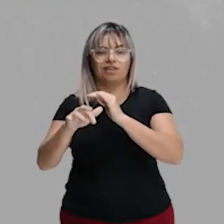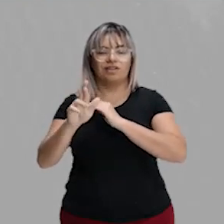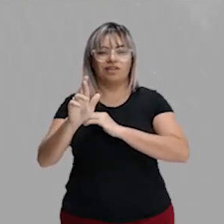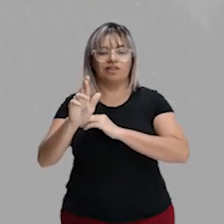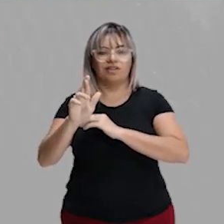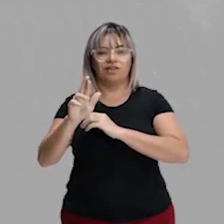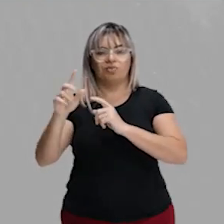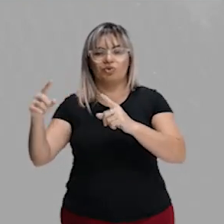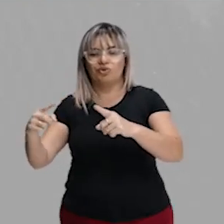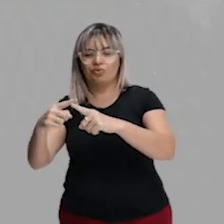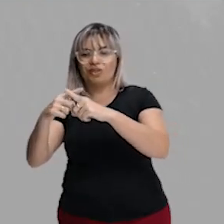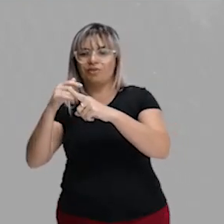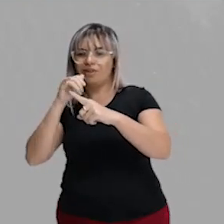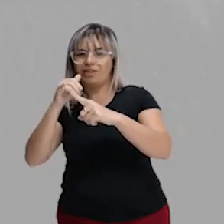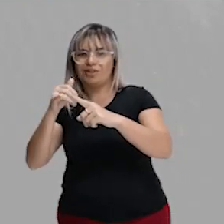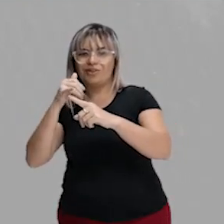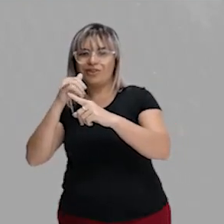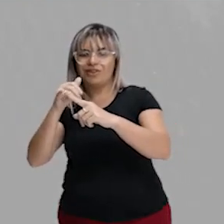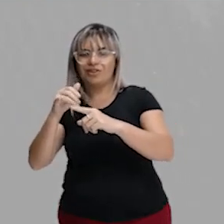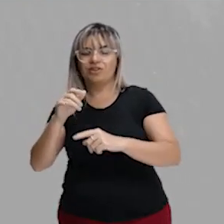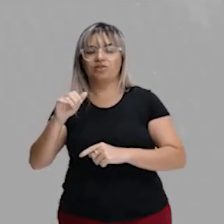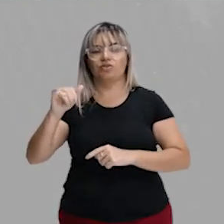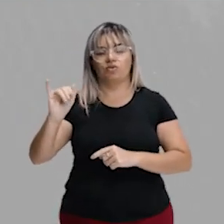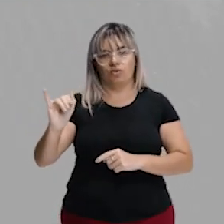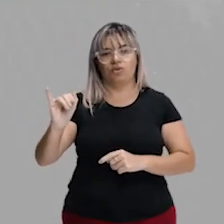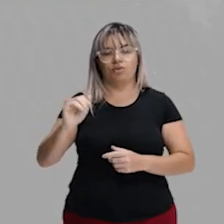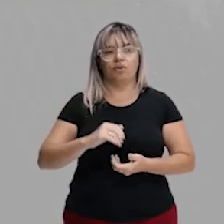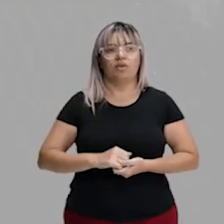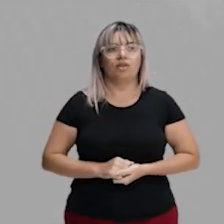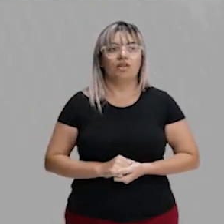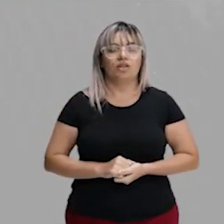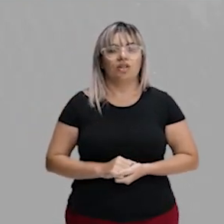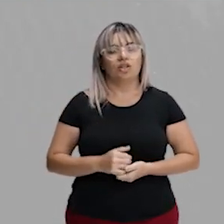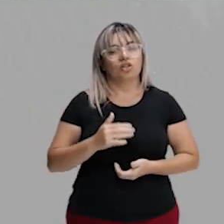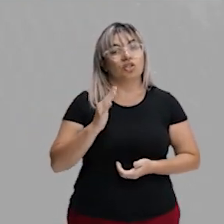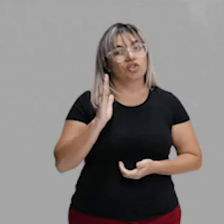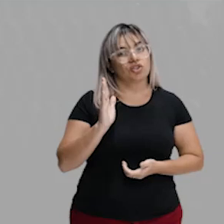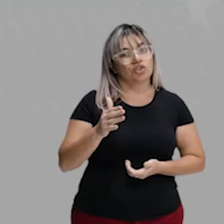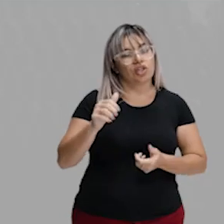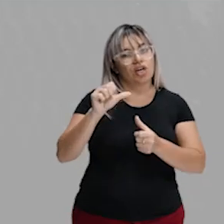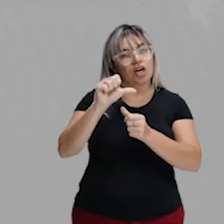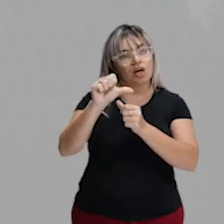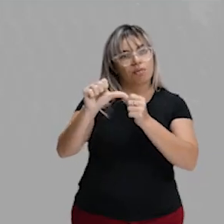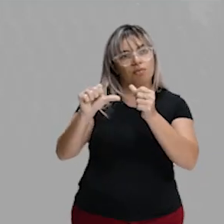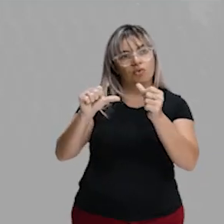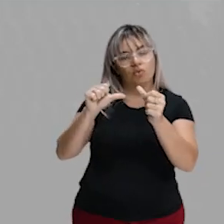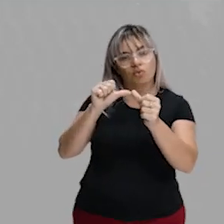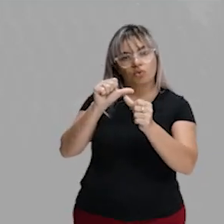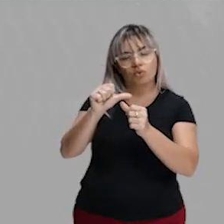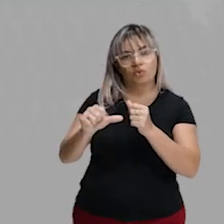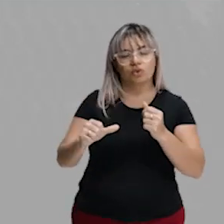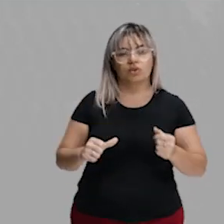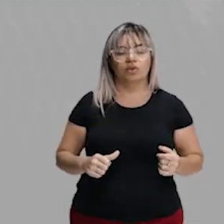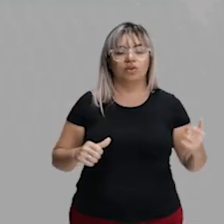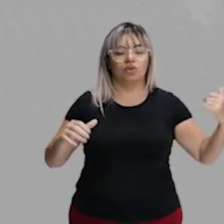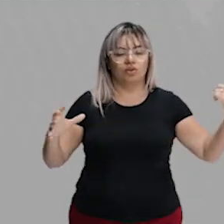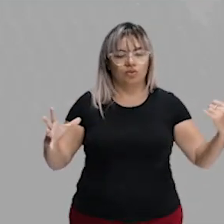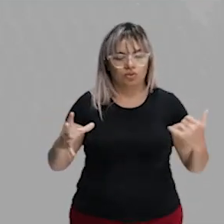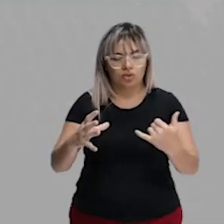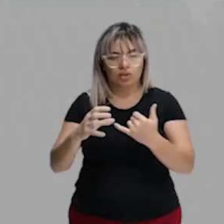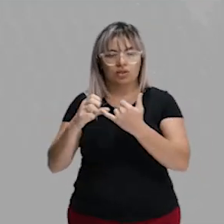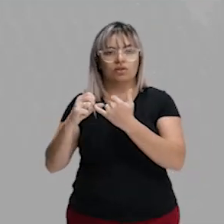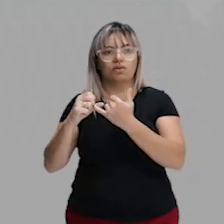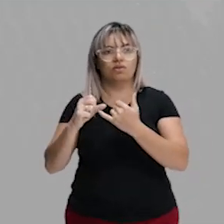Já a do receptor vai ser o contrário, certo? Nós vamos ter só uma mudança, ó. Veja como é simples.